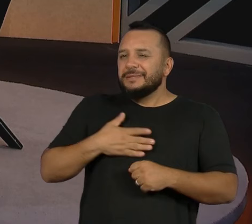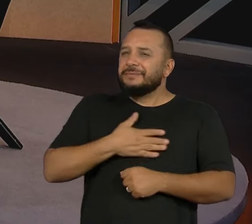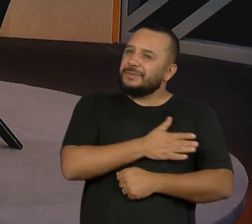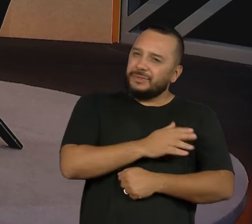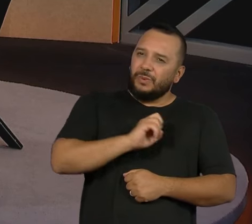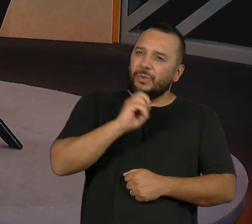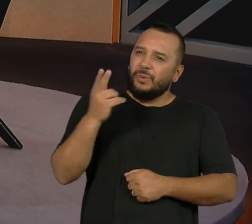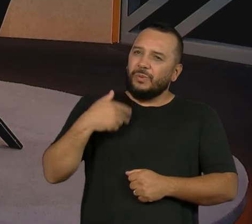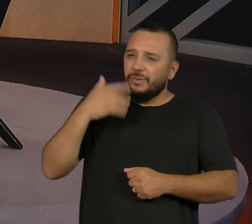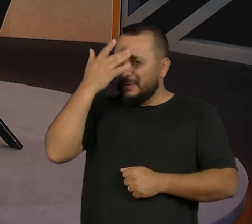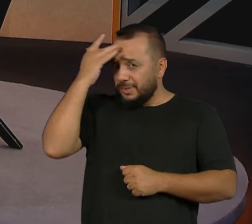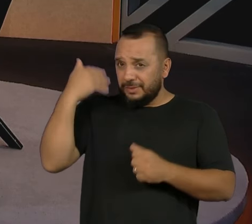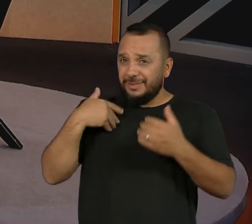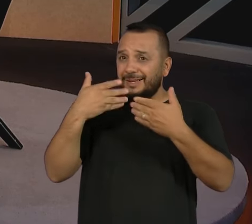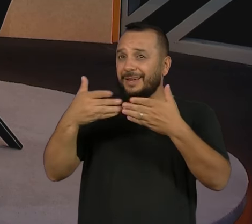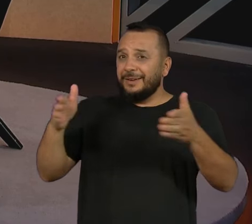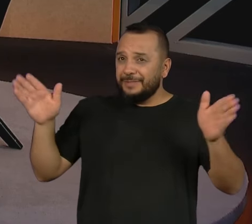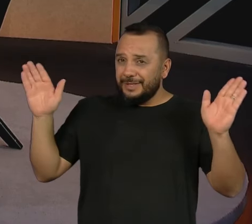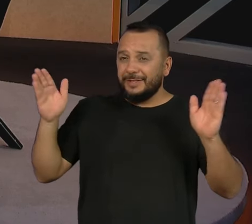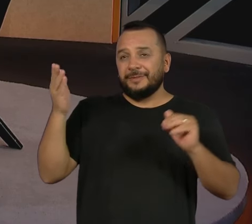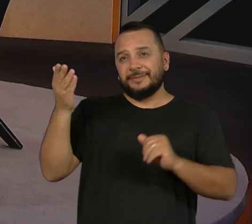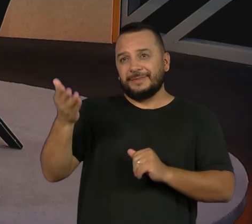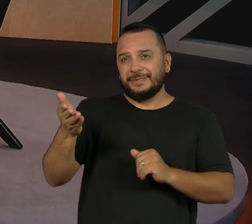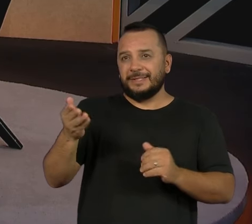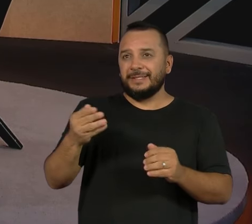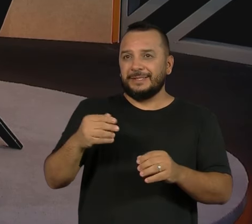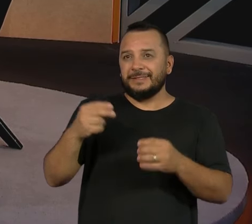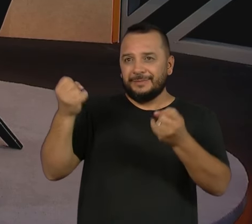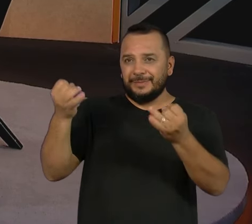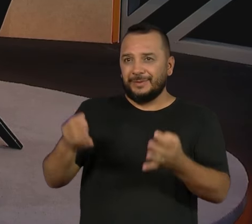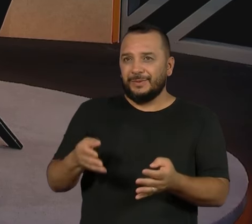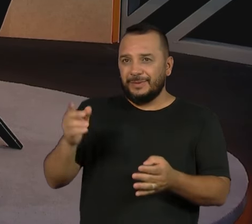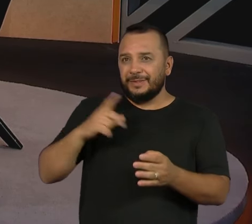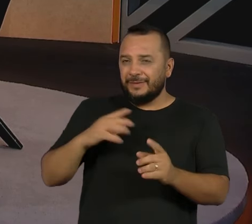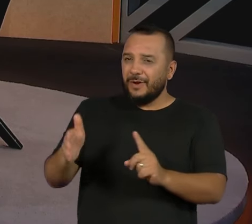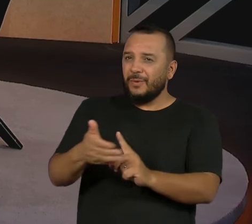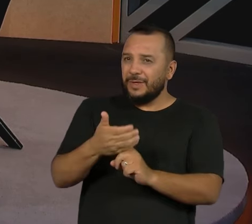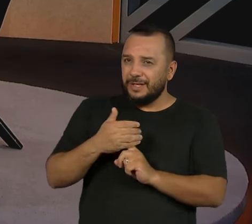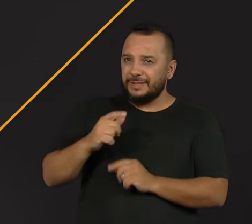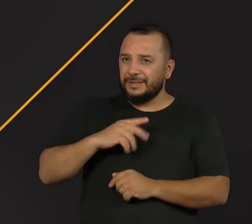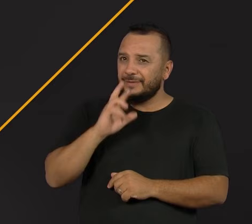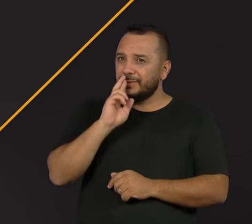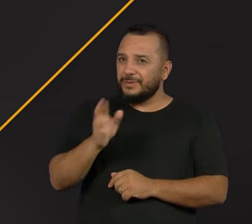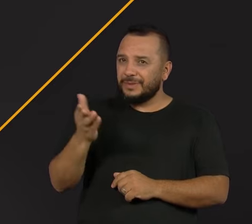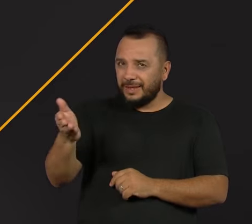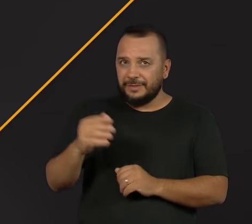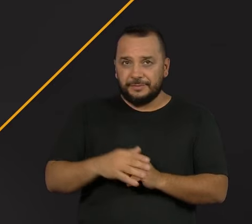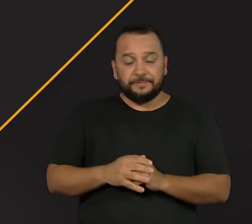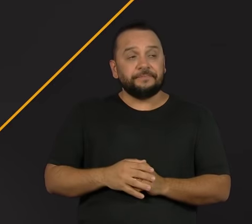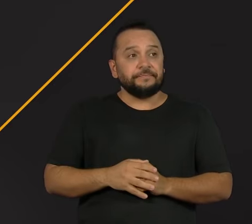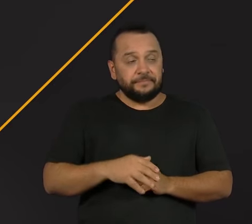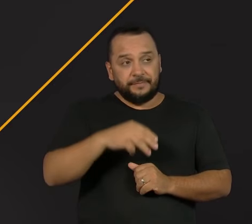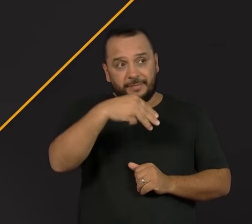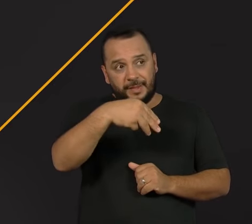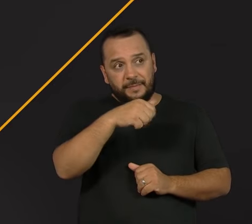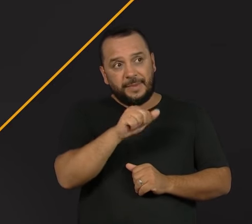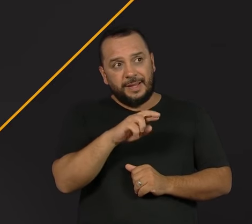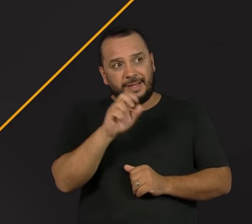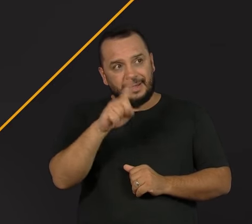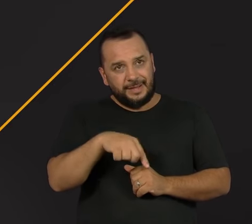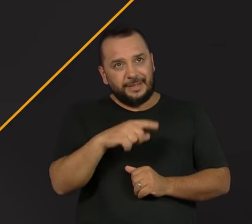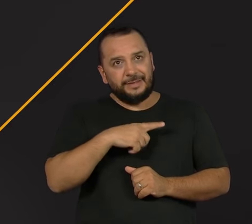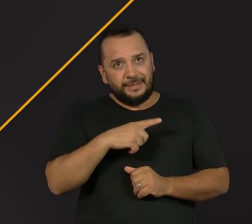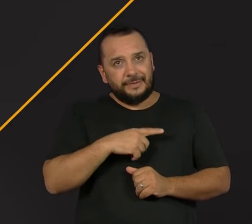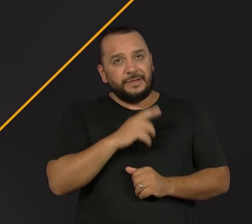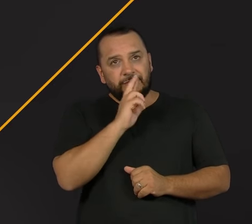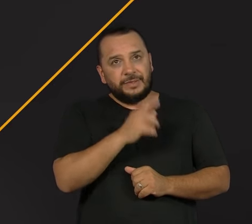bem recebido e o que você transmitiu teve acolhida, teve resultado? Na Maré, muito menos do que em